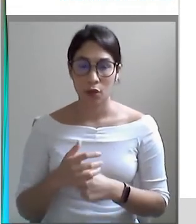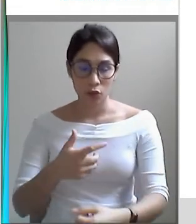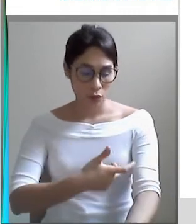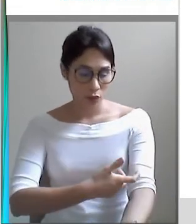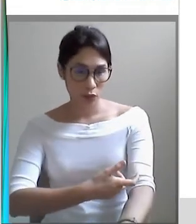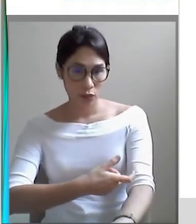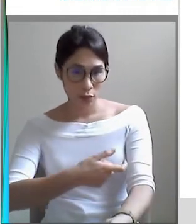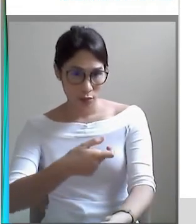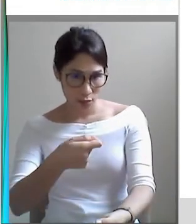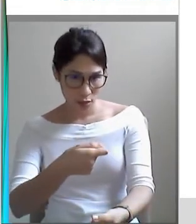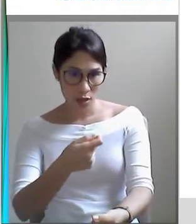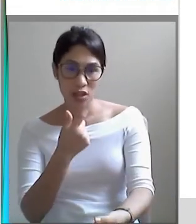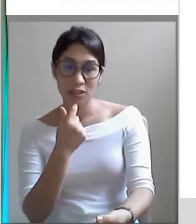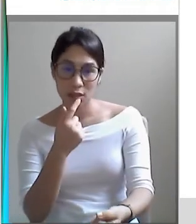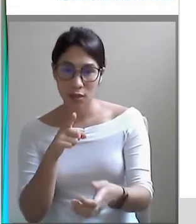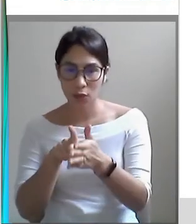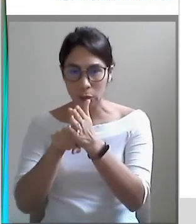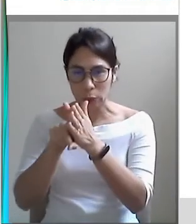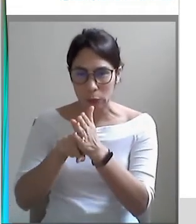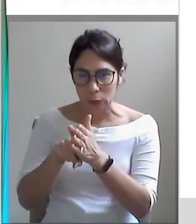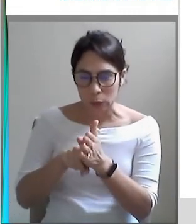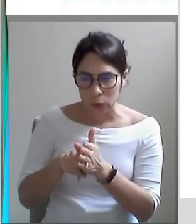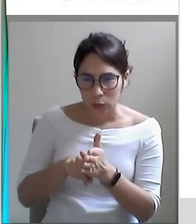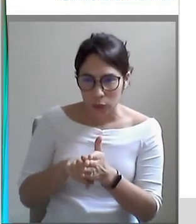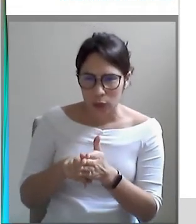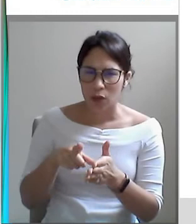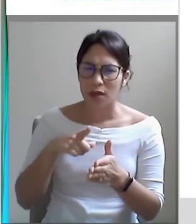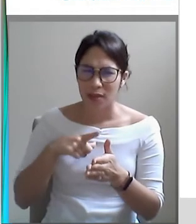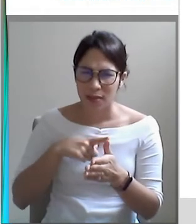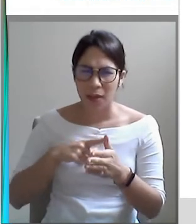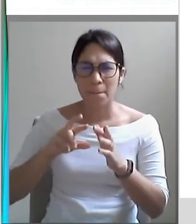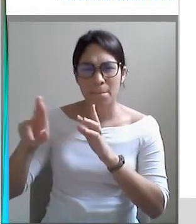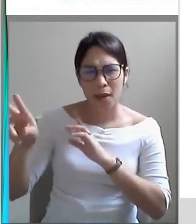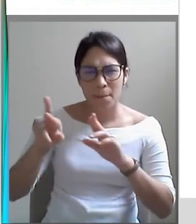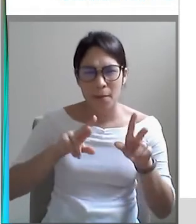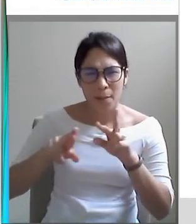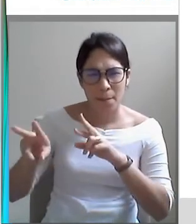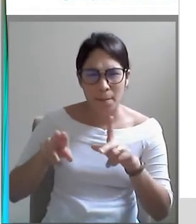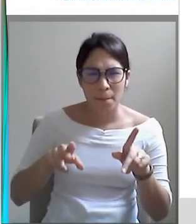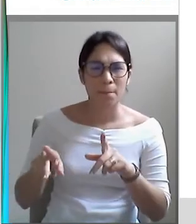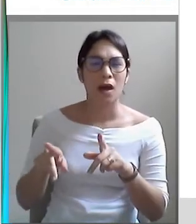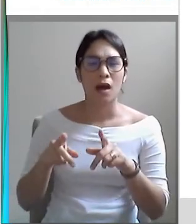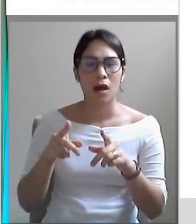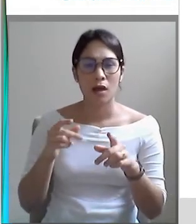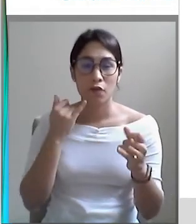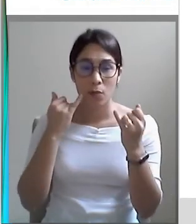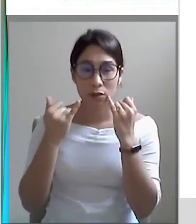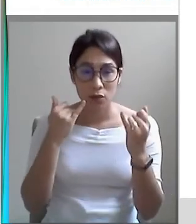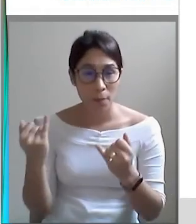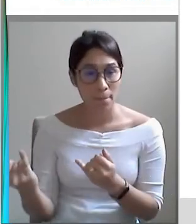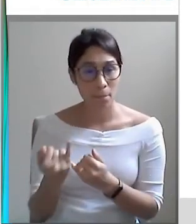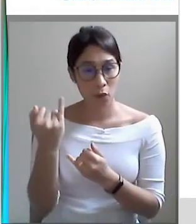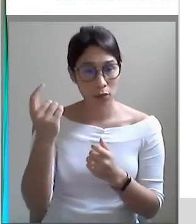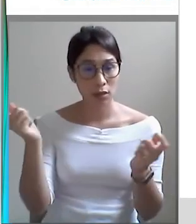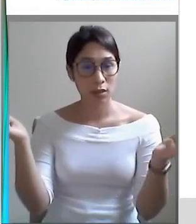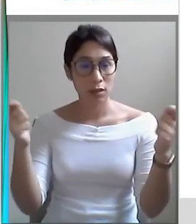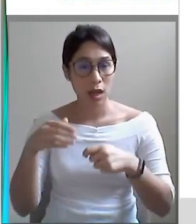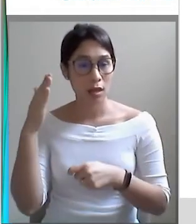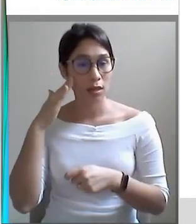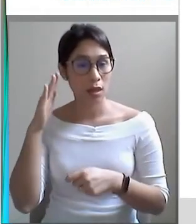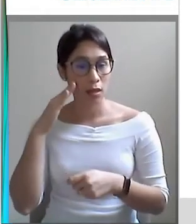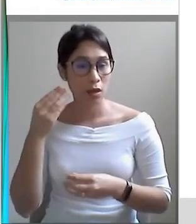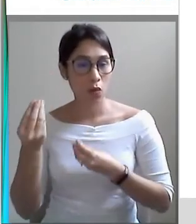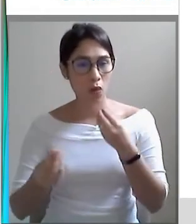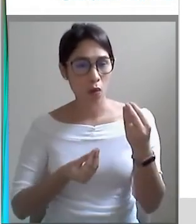uma vez que as análises de sangue apresentam variadas informações importantes para o entendimento da situação do